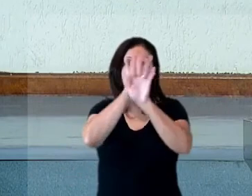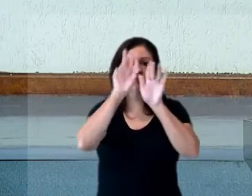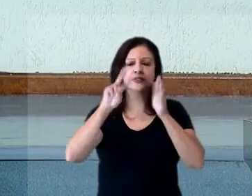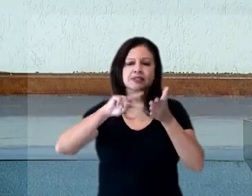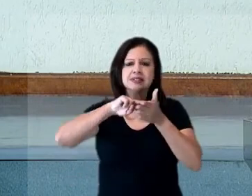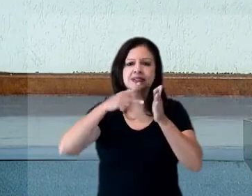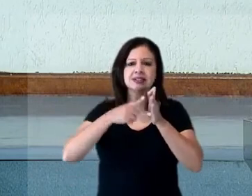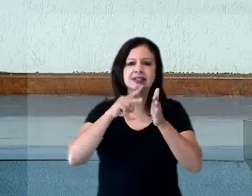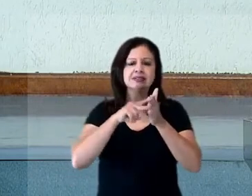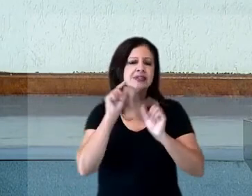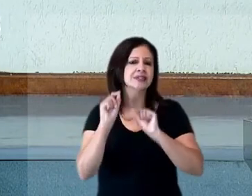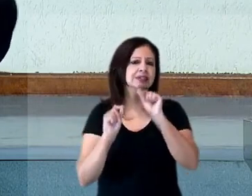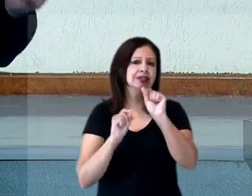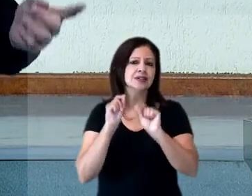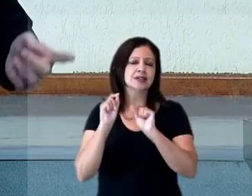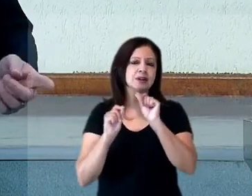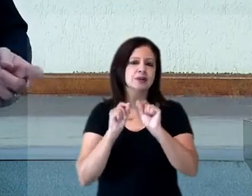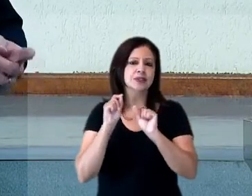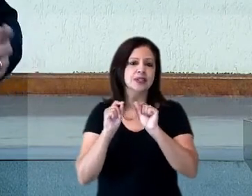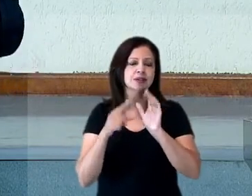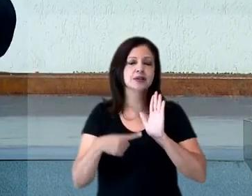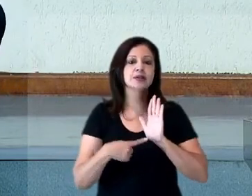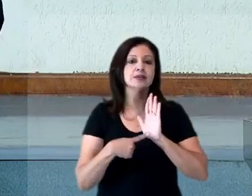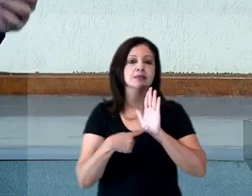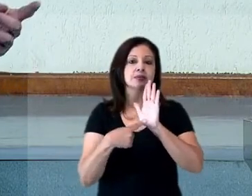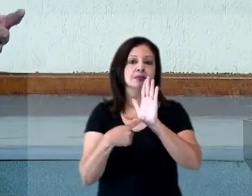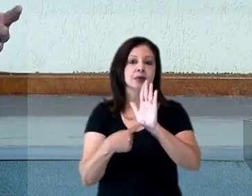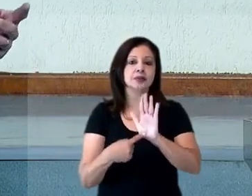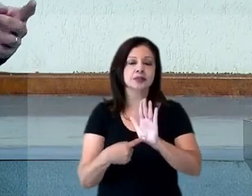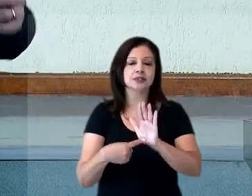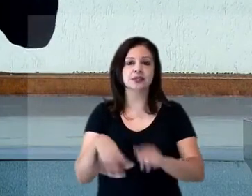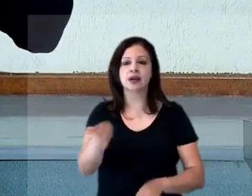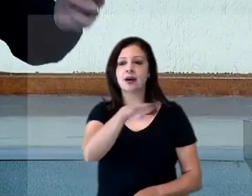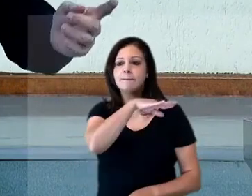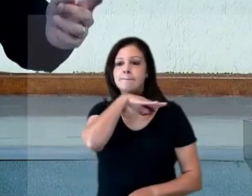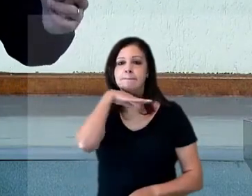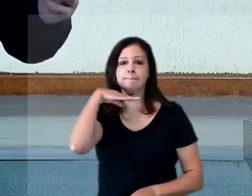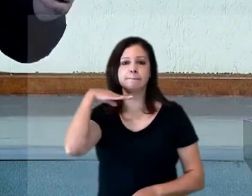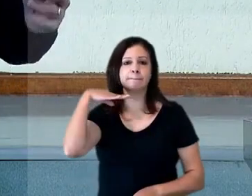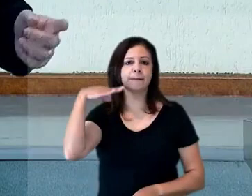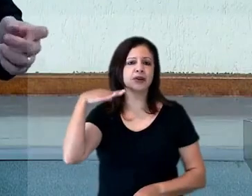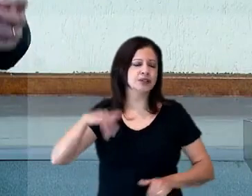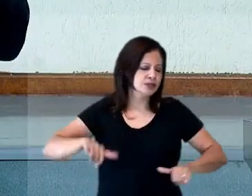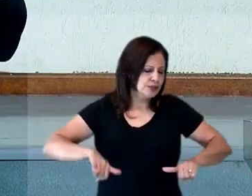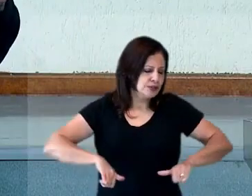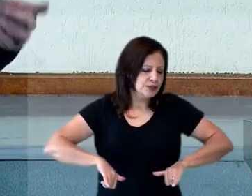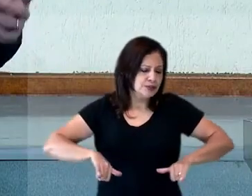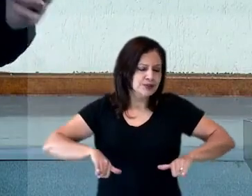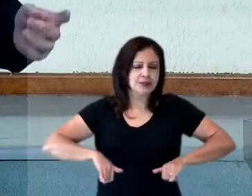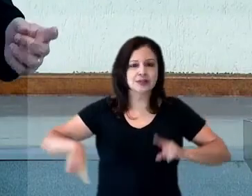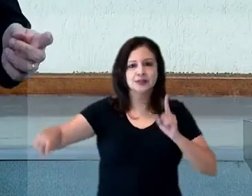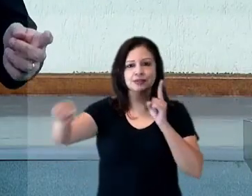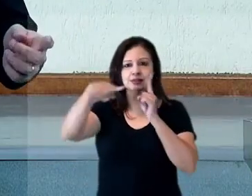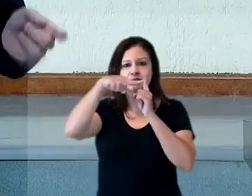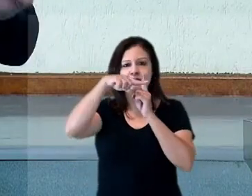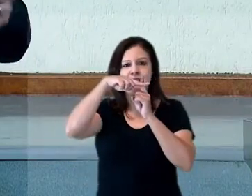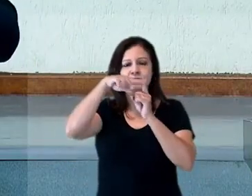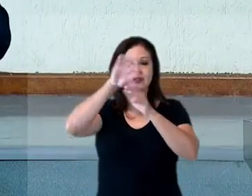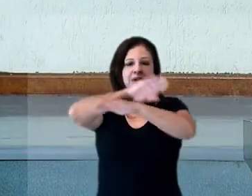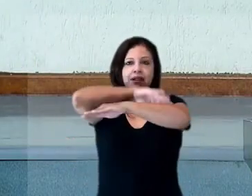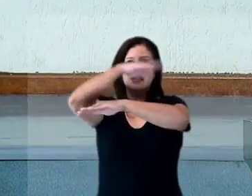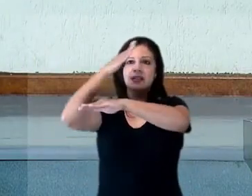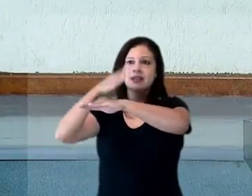compreende uma referência ou faz menção à morte, o sacrifício de Jesus na cruz do Calvário